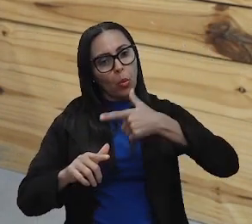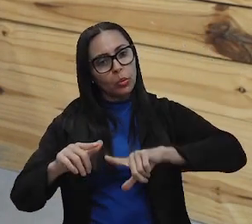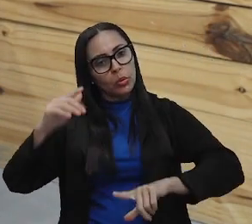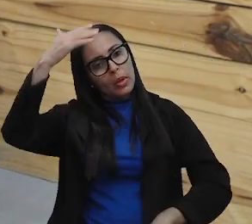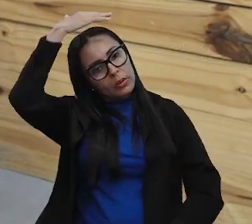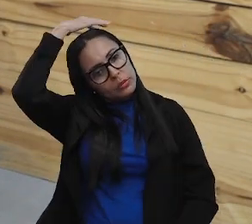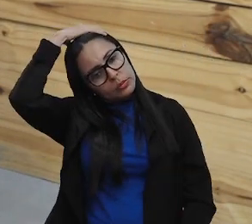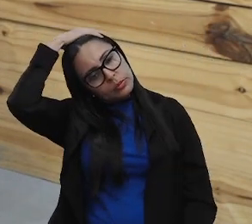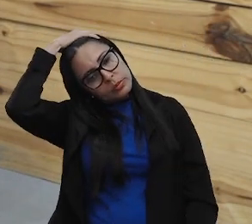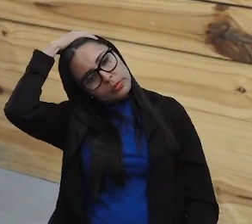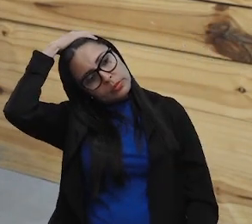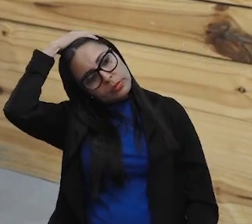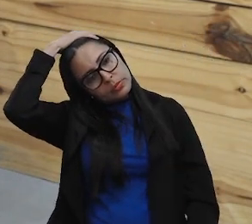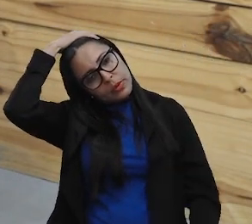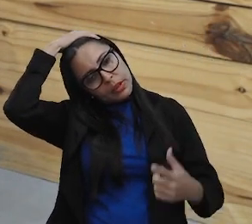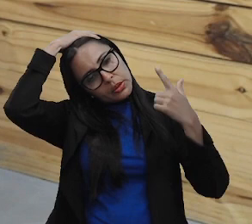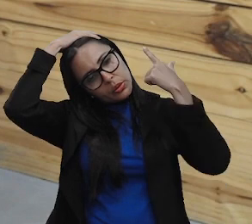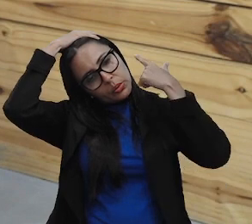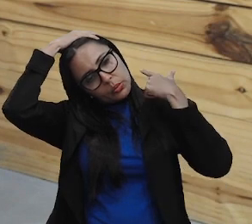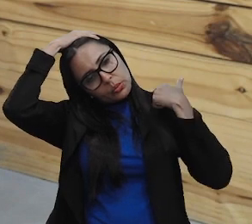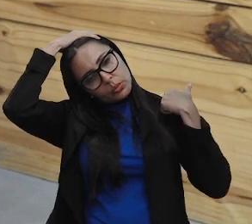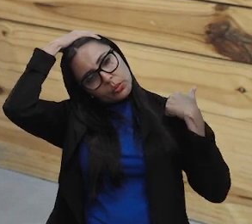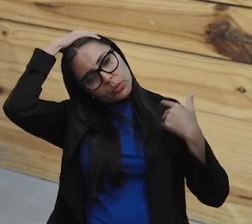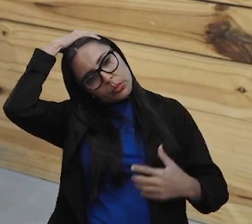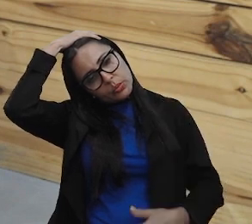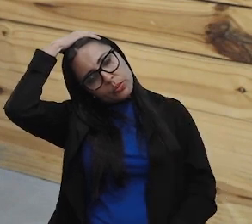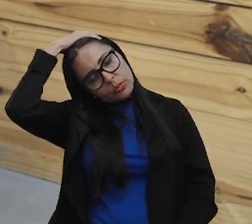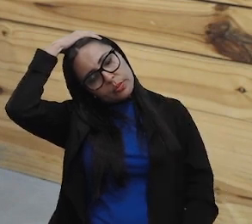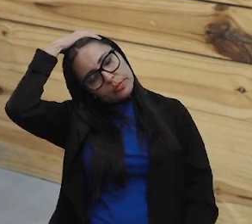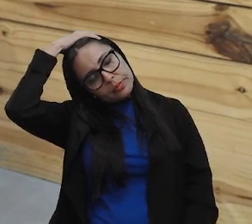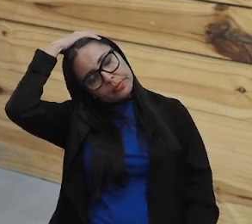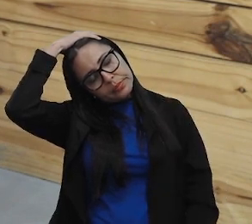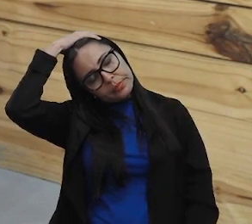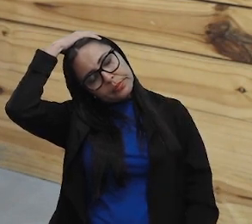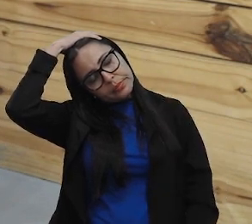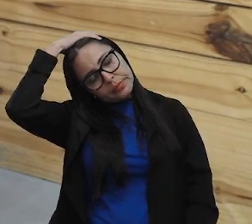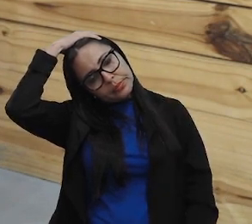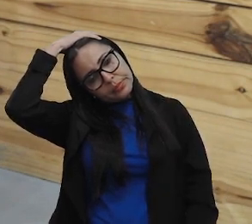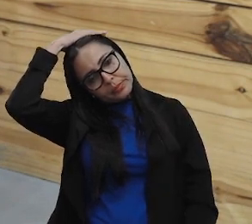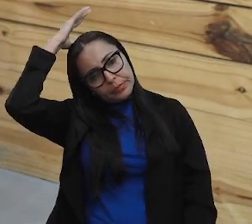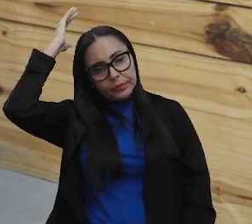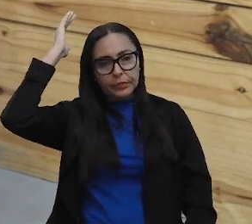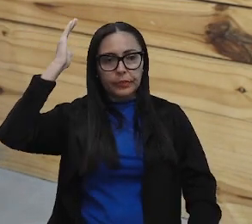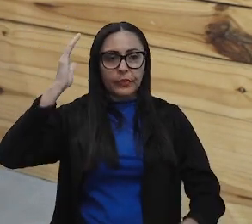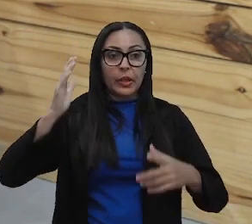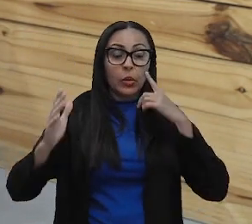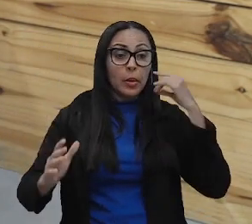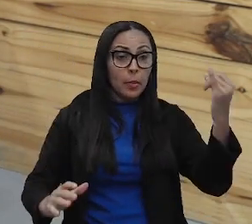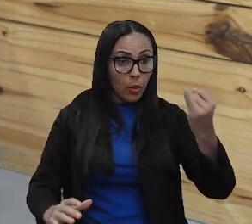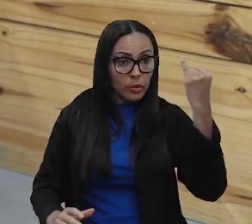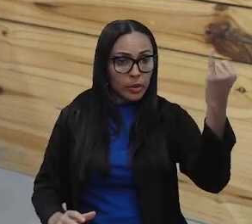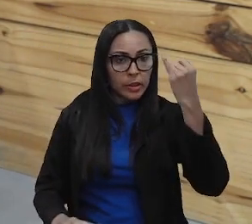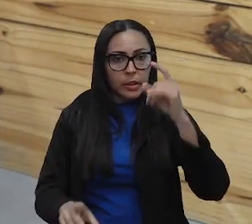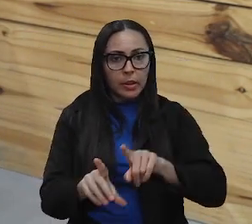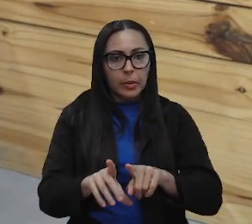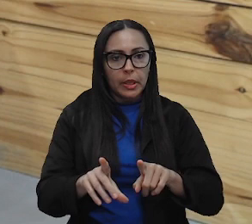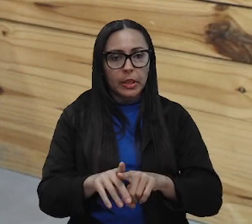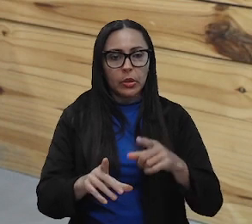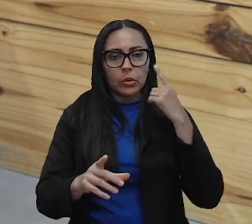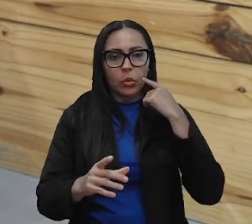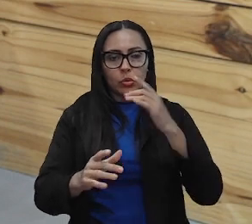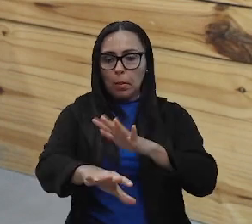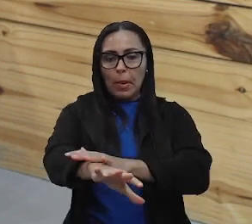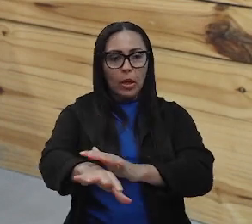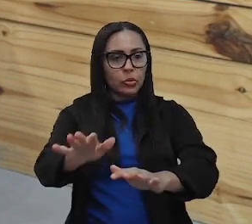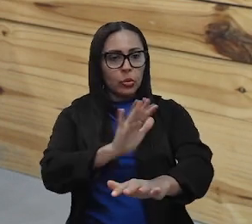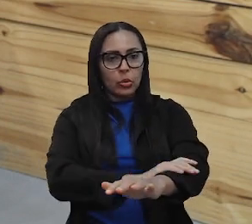esquerdo, você segura, também faz aqui. E agora, importante também, nossos braços, nosso